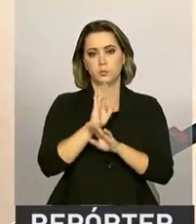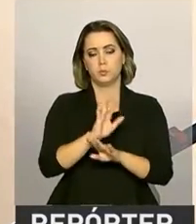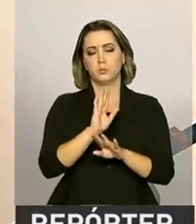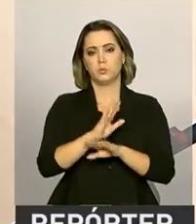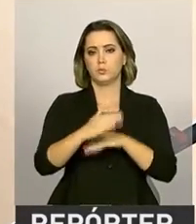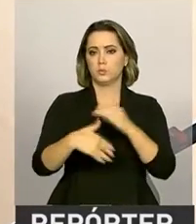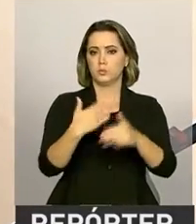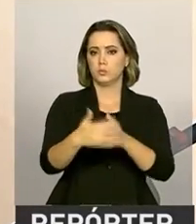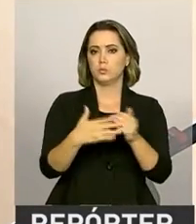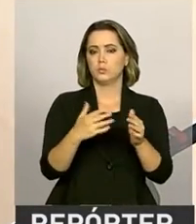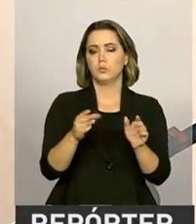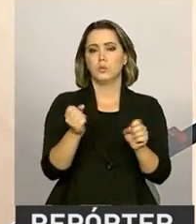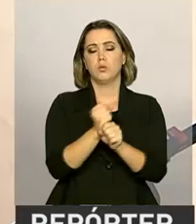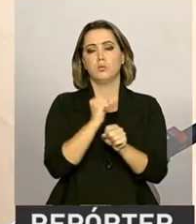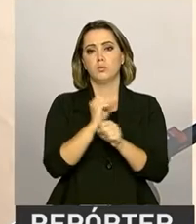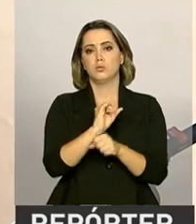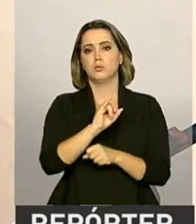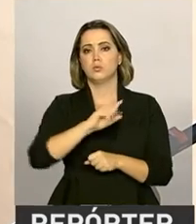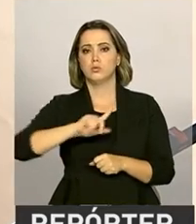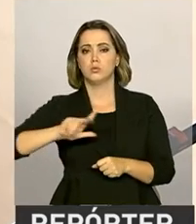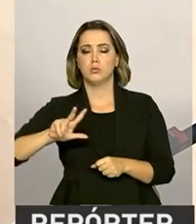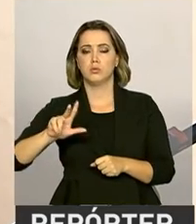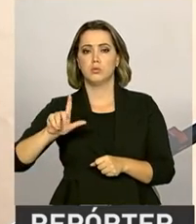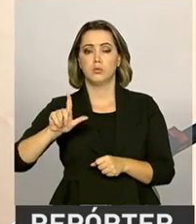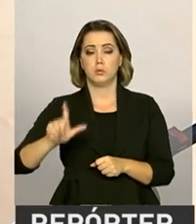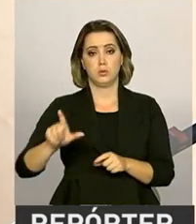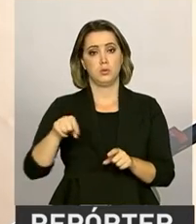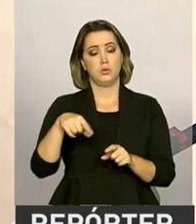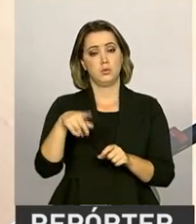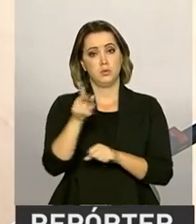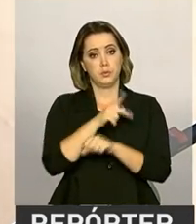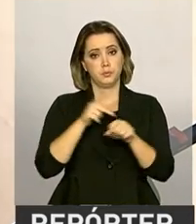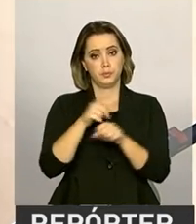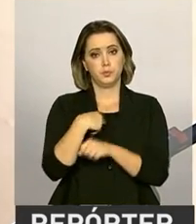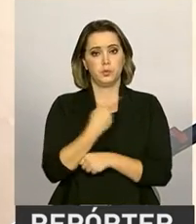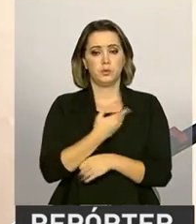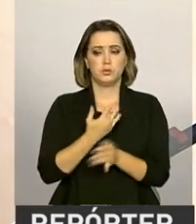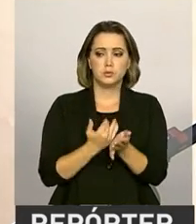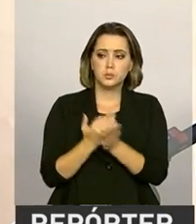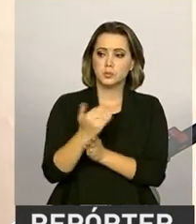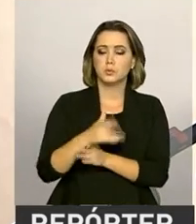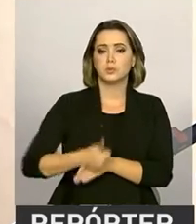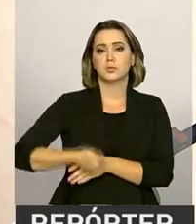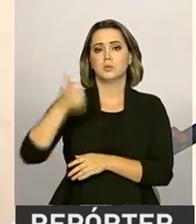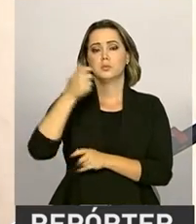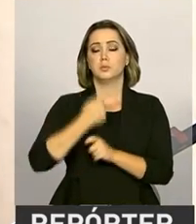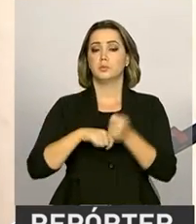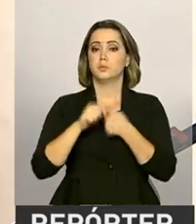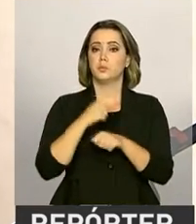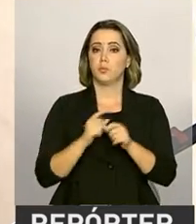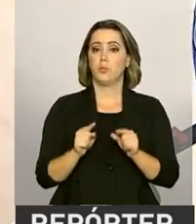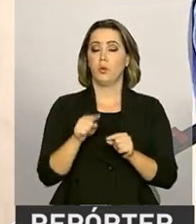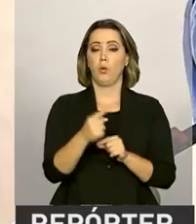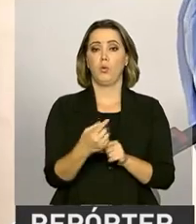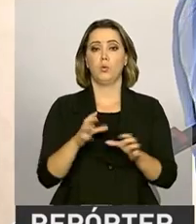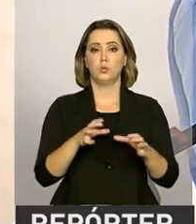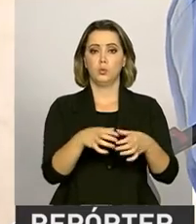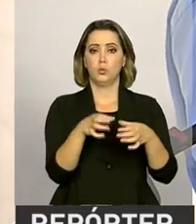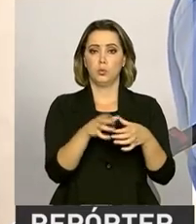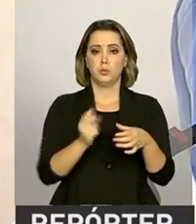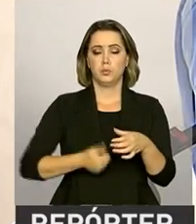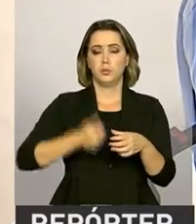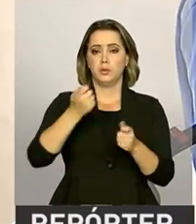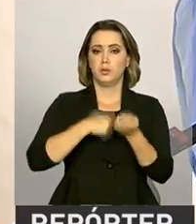construção civil no país mas estamos começando a melhorar um pouco a economia e um dos setores que mais melhora a economia